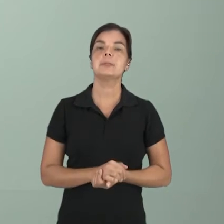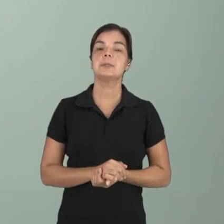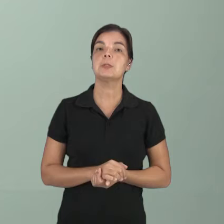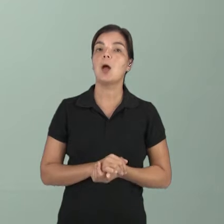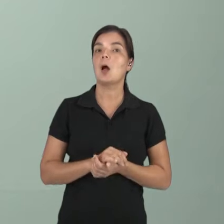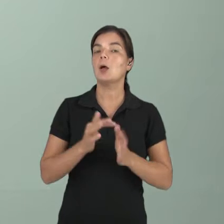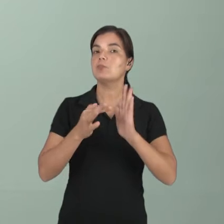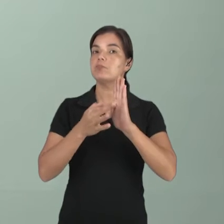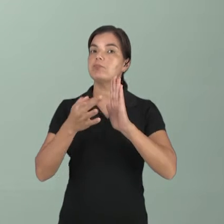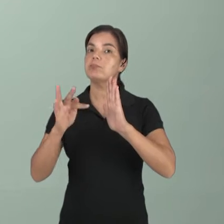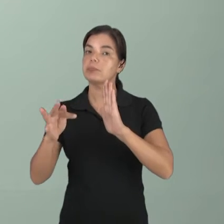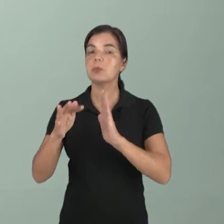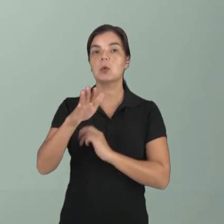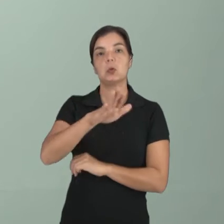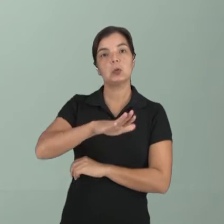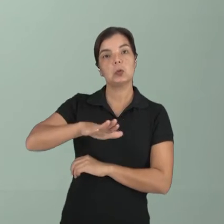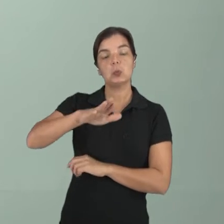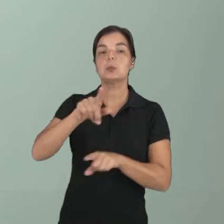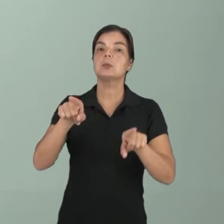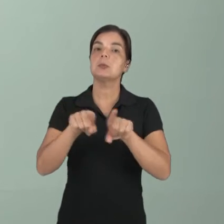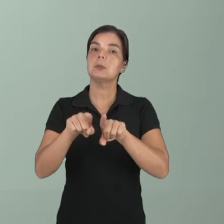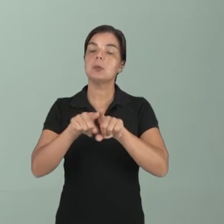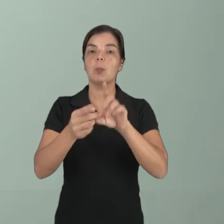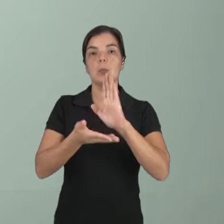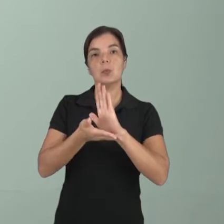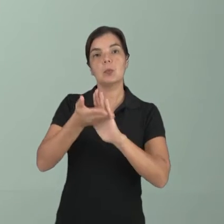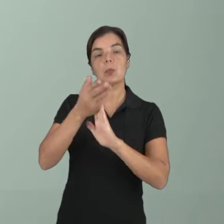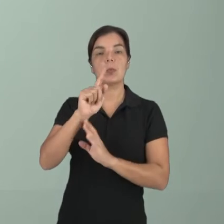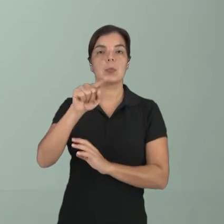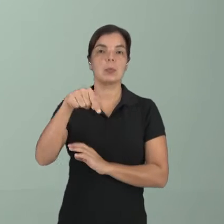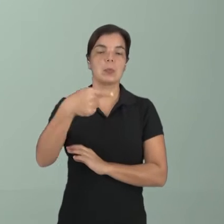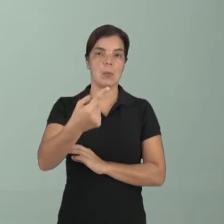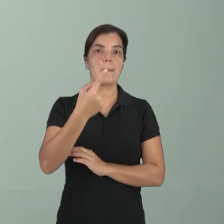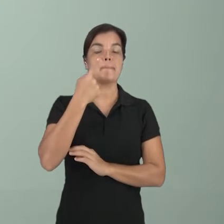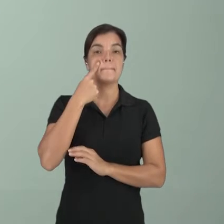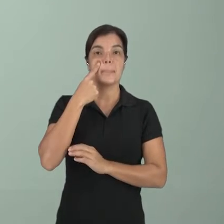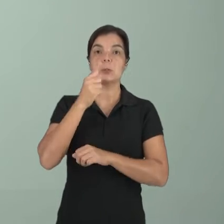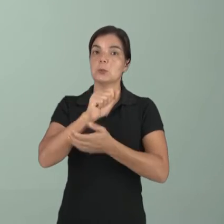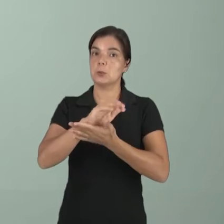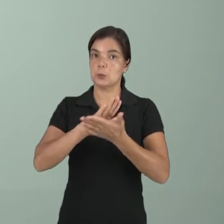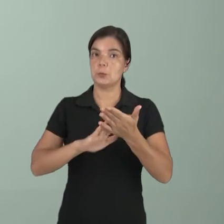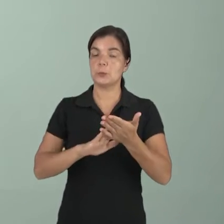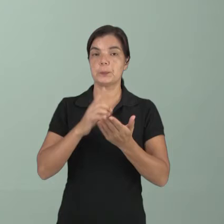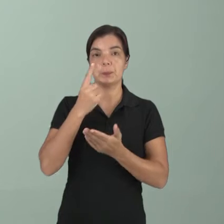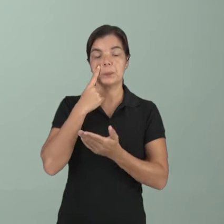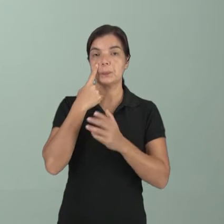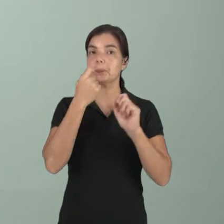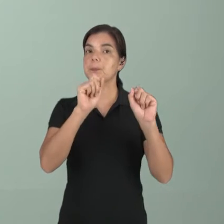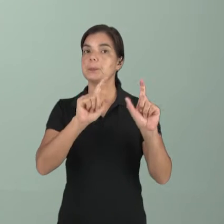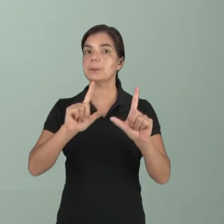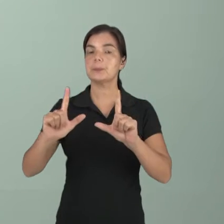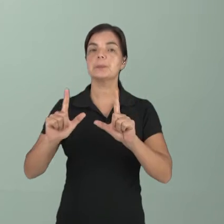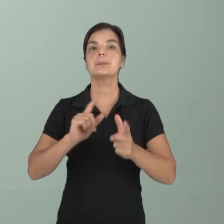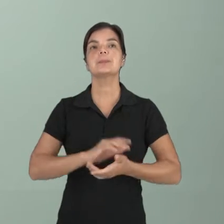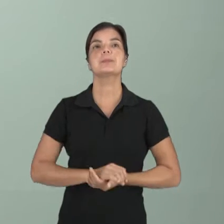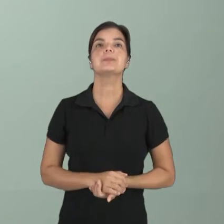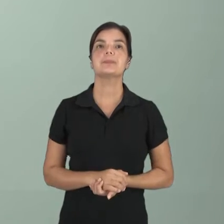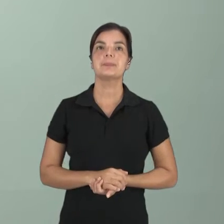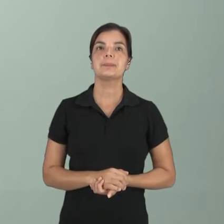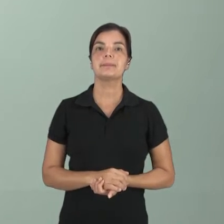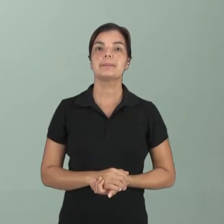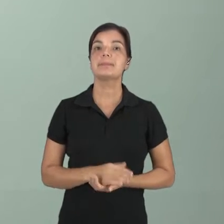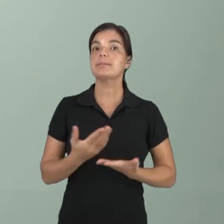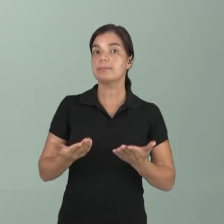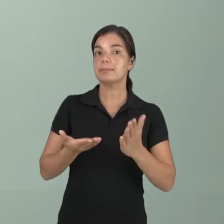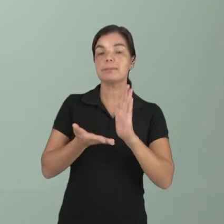da área e do volume e depois nós vamos aplicar no exercitando. Então acompanhe comigo o nosso material. Então